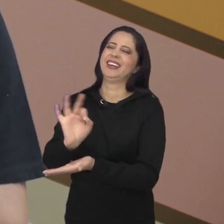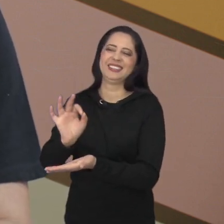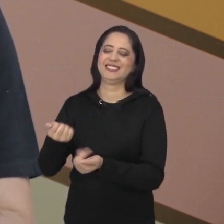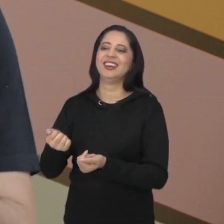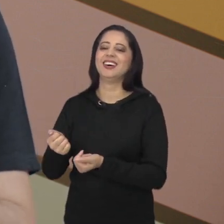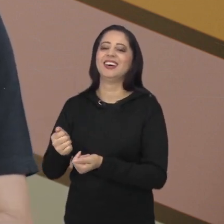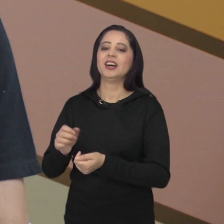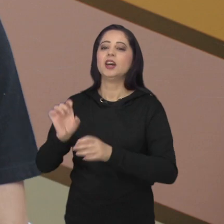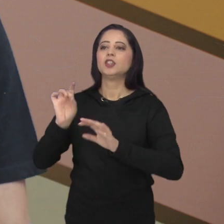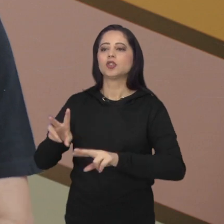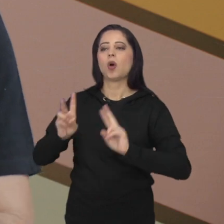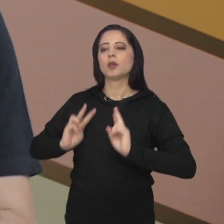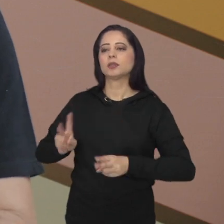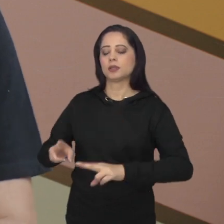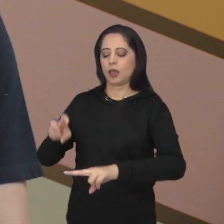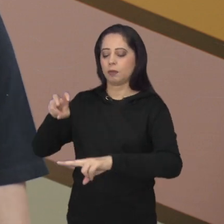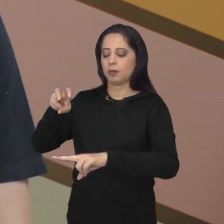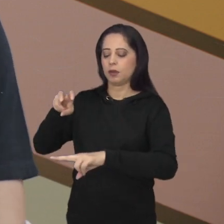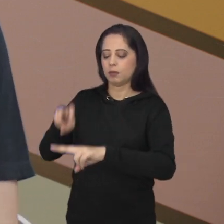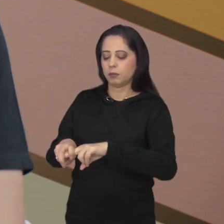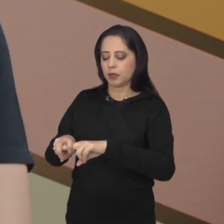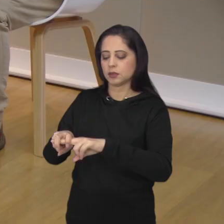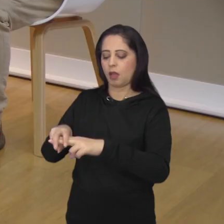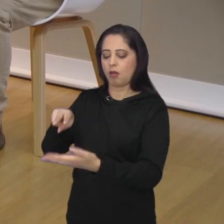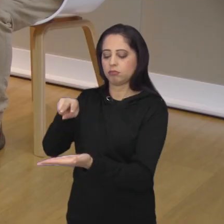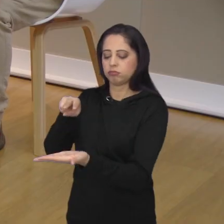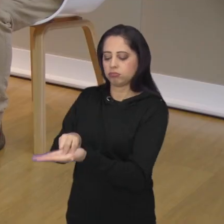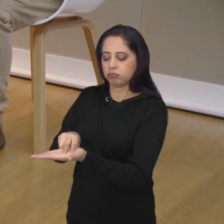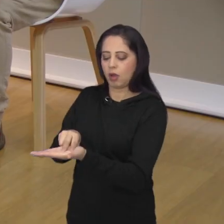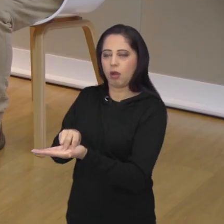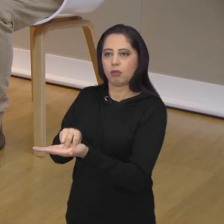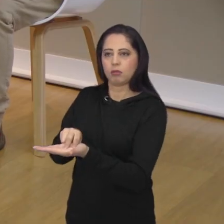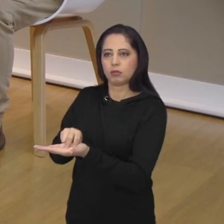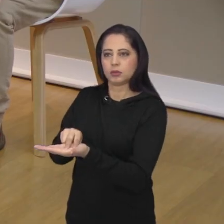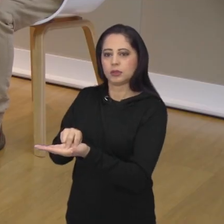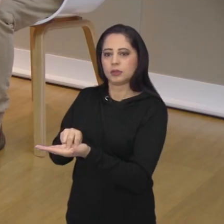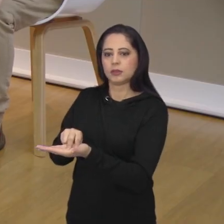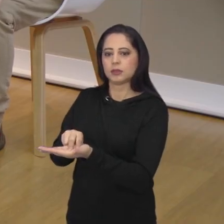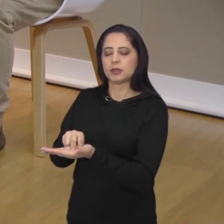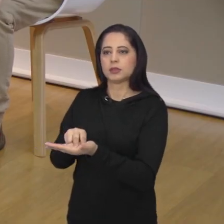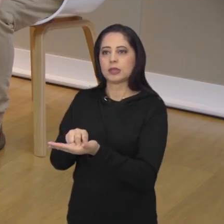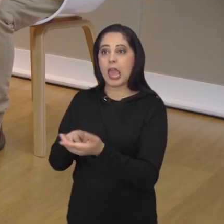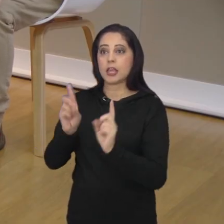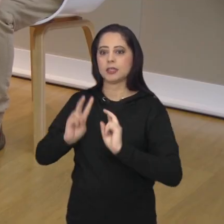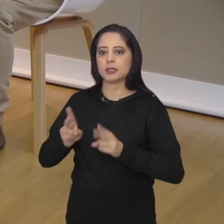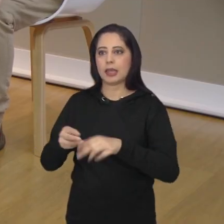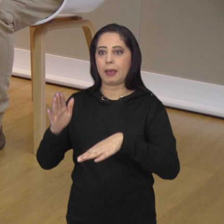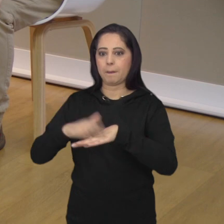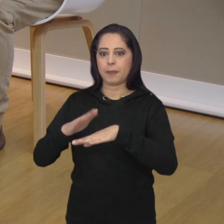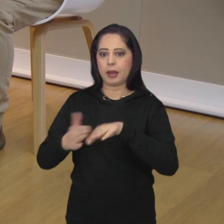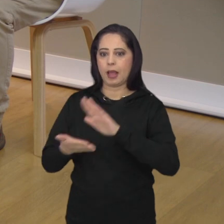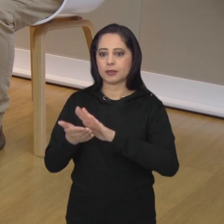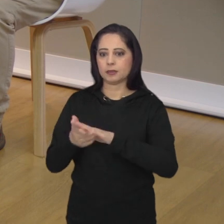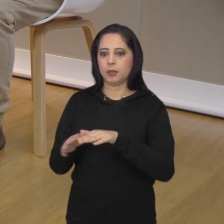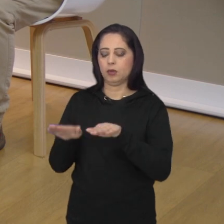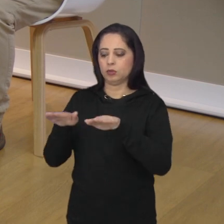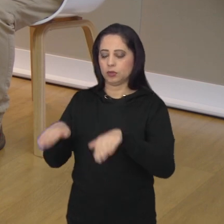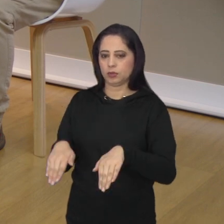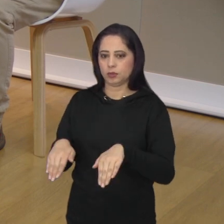vez mais enraizado no aqui e no agora. Então os pés no chão, as mãos apoiadas no joelho